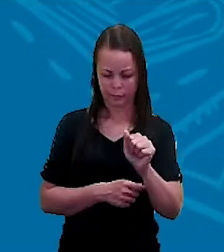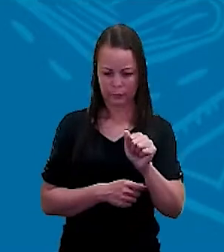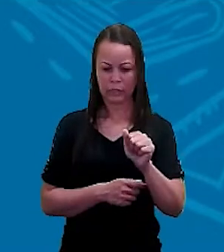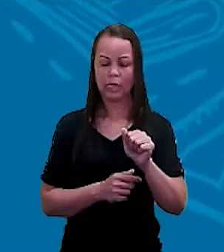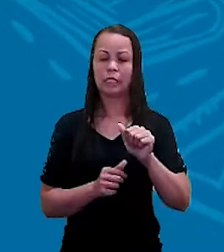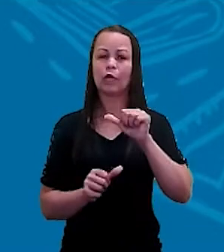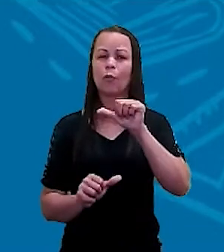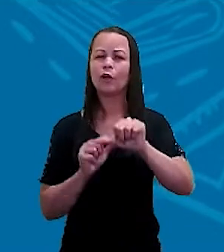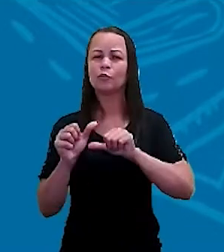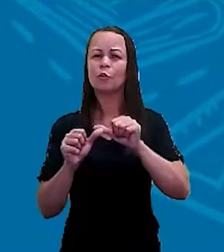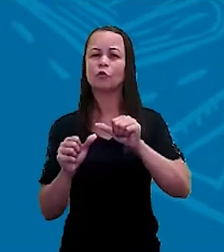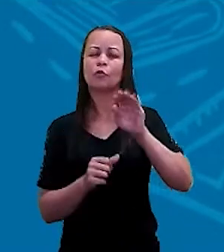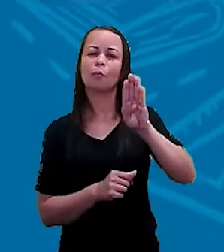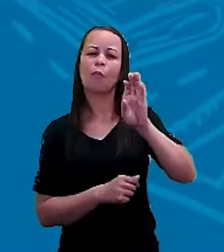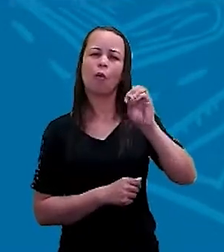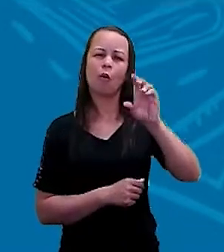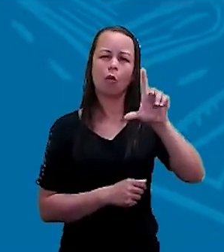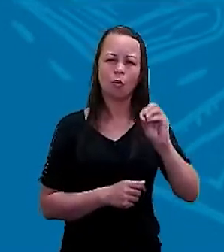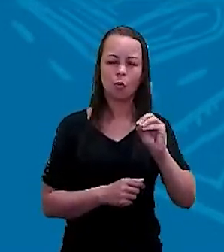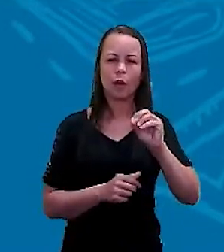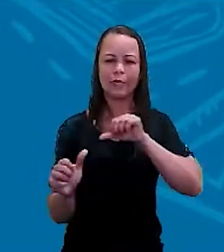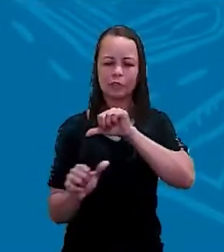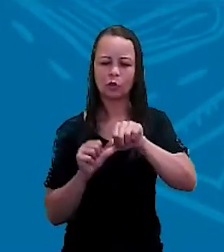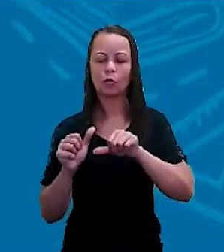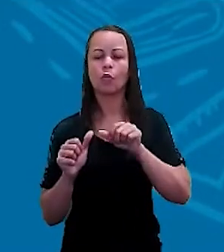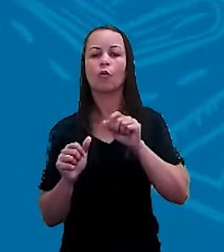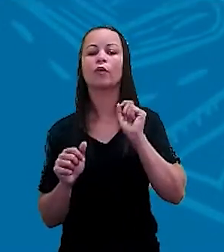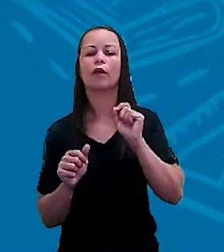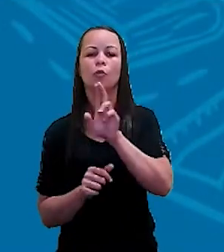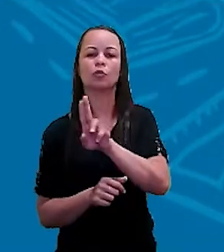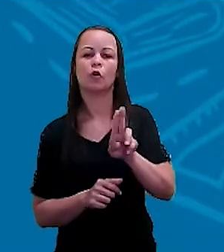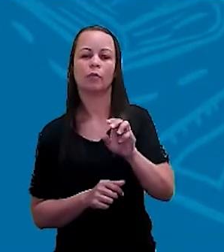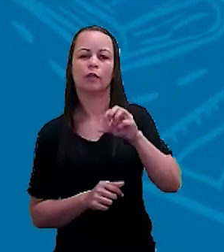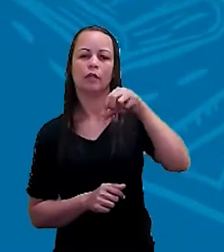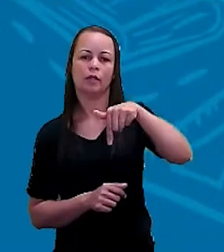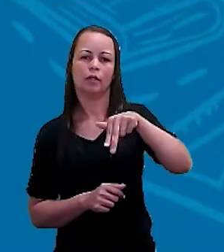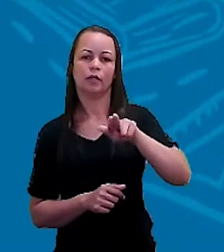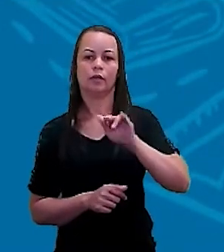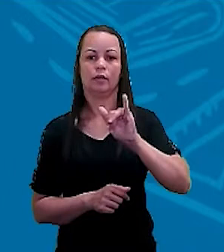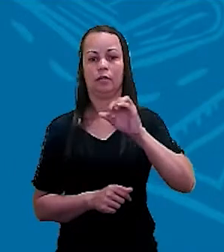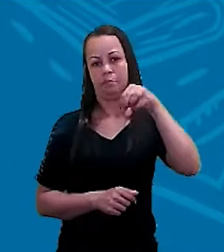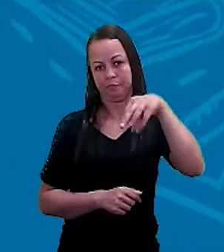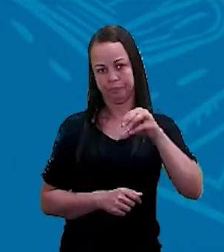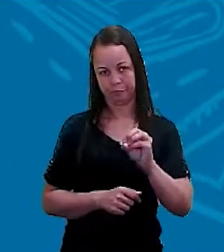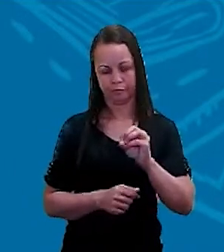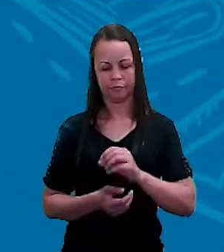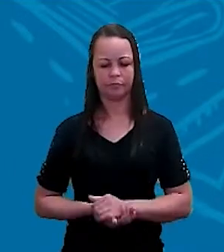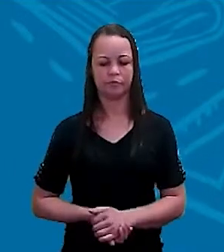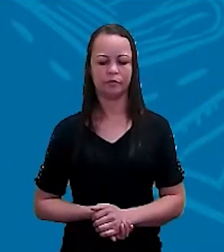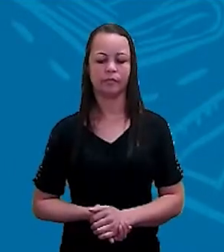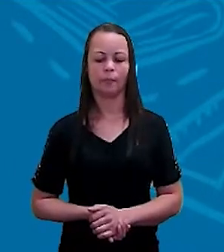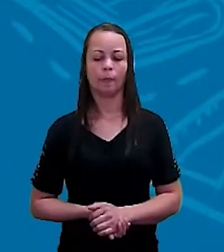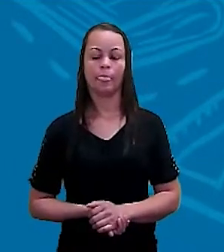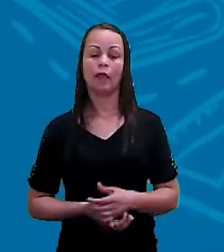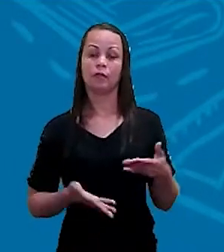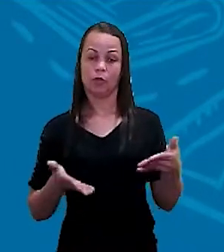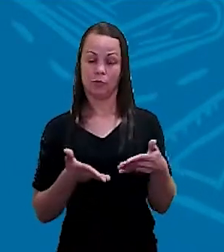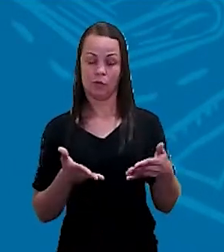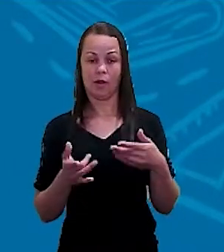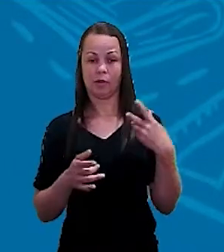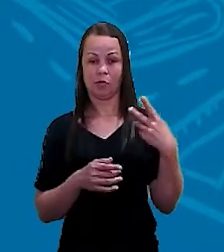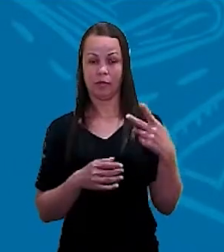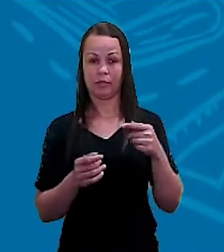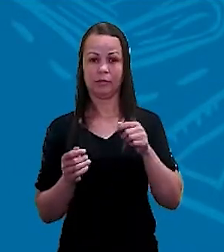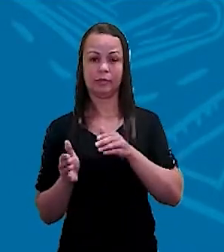agora? Quimo. E esse quimo, gente, ele vai justamente para uma outra estrutura, que é chamada agora, a gente vai falar do sistema, no caso, saiu